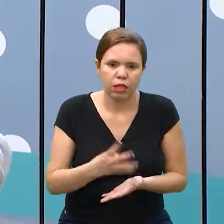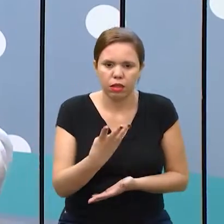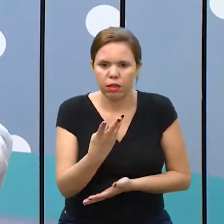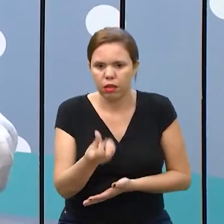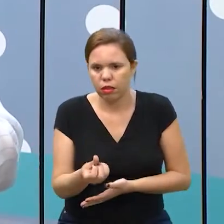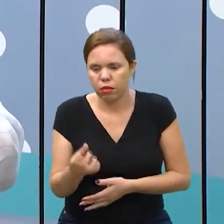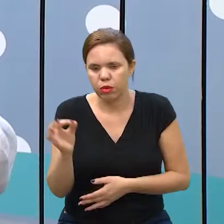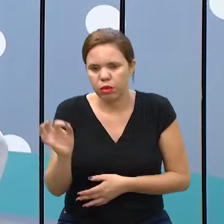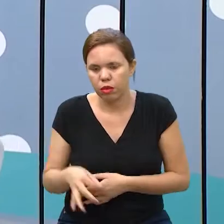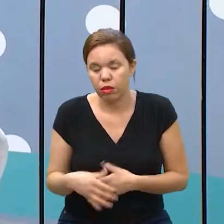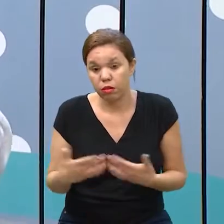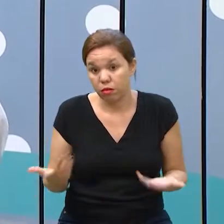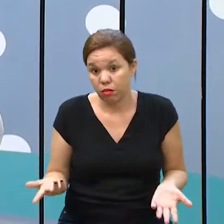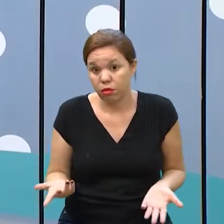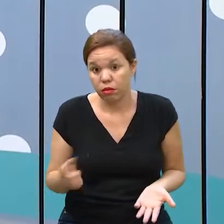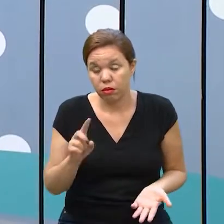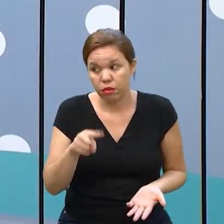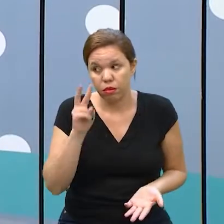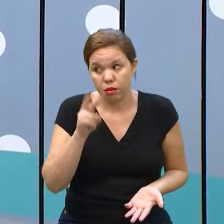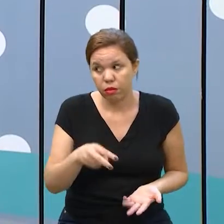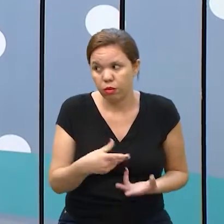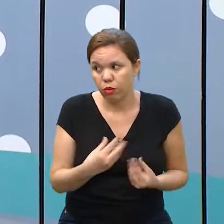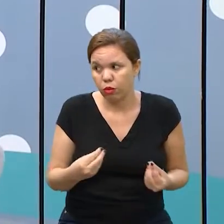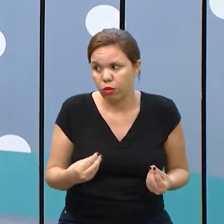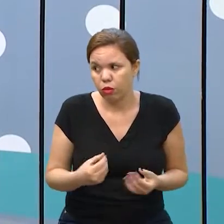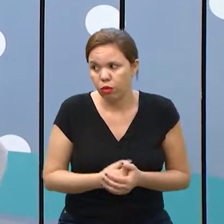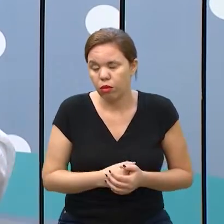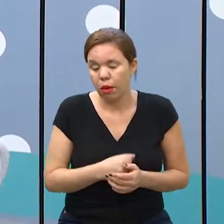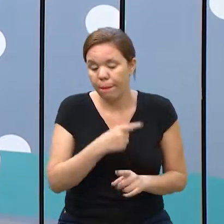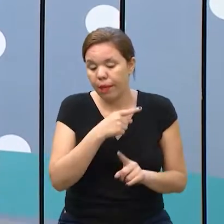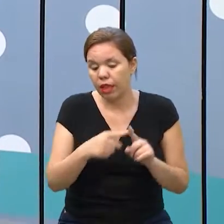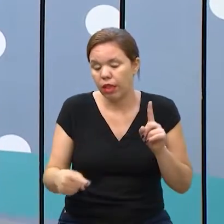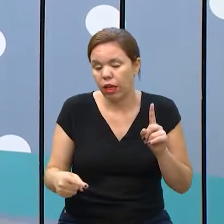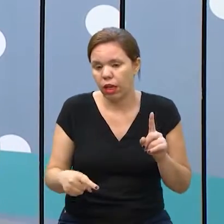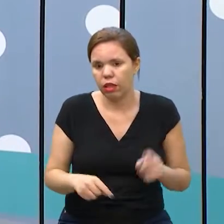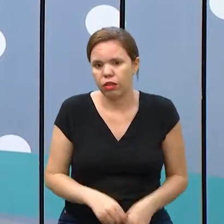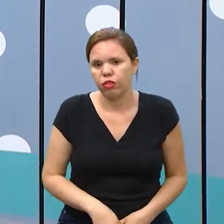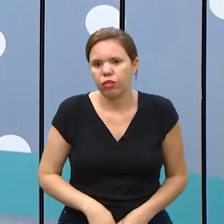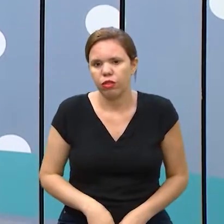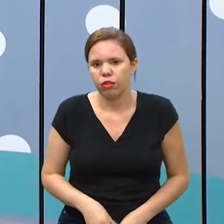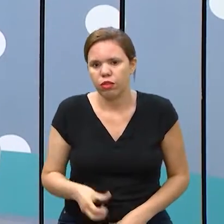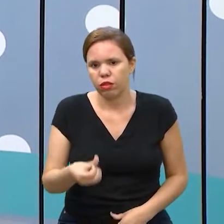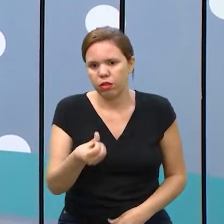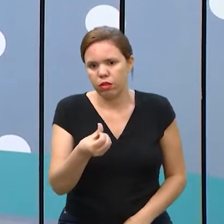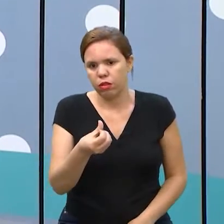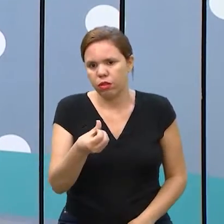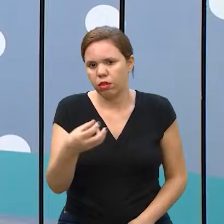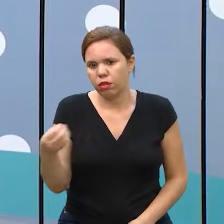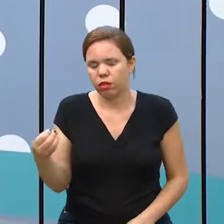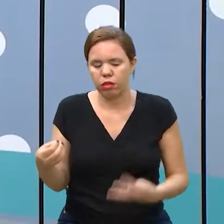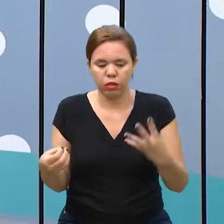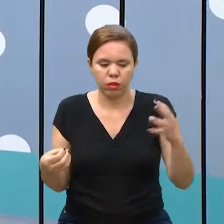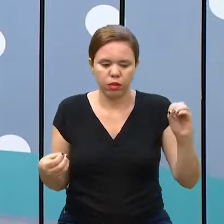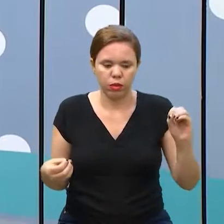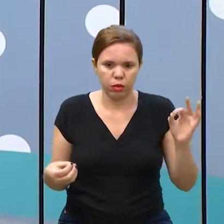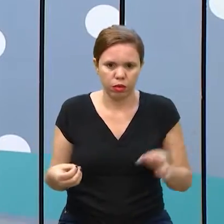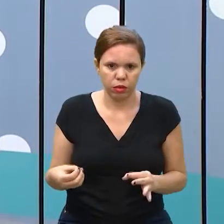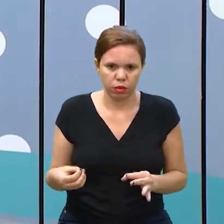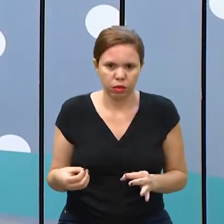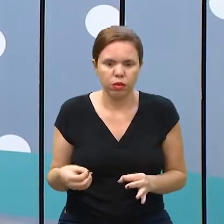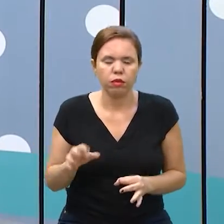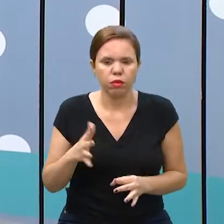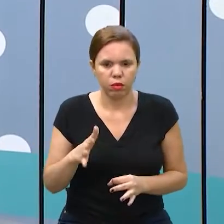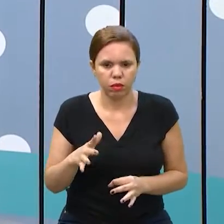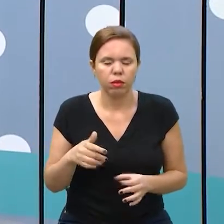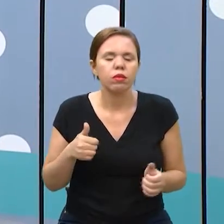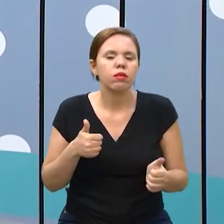reais, 46%. Então você vê que muitos ali, metade ou 60% ou 40% mais ou